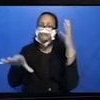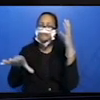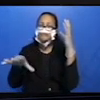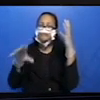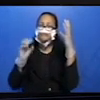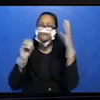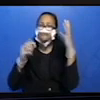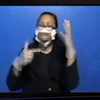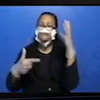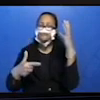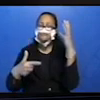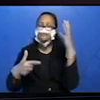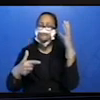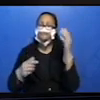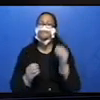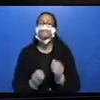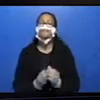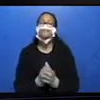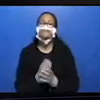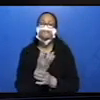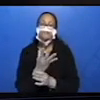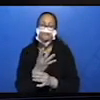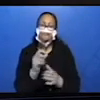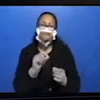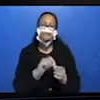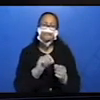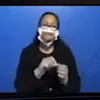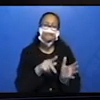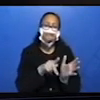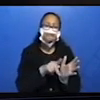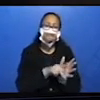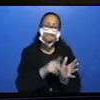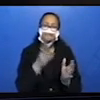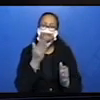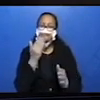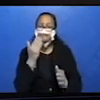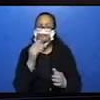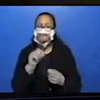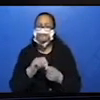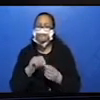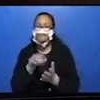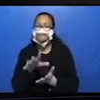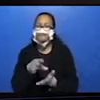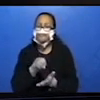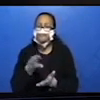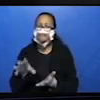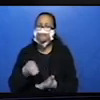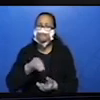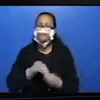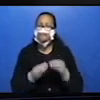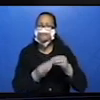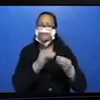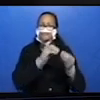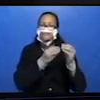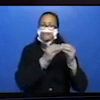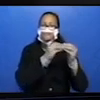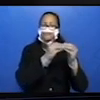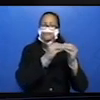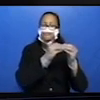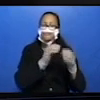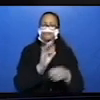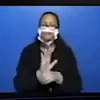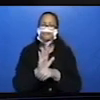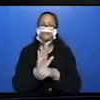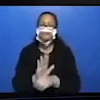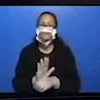a planta, para produzir o seu alimento, ela realiza a fotossíntese, que, com a ajuda da energia